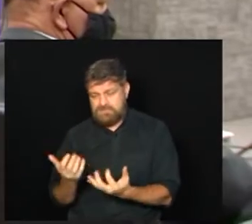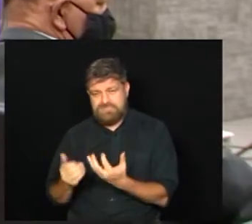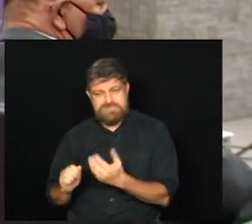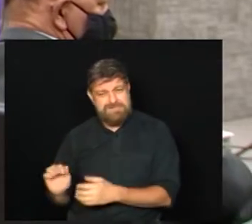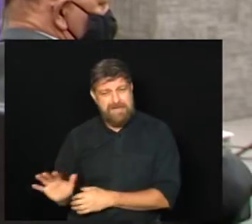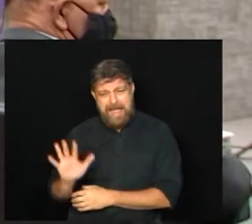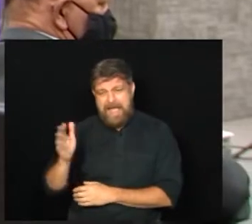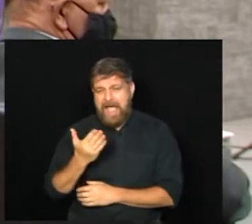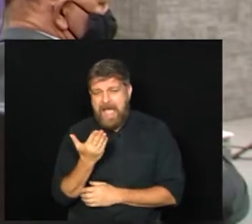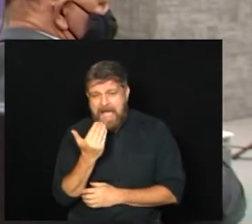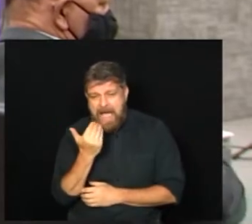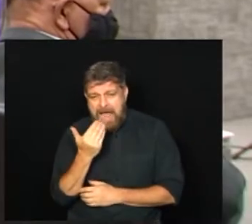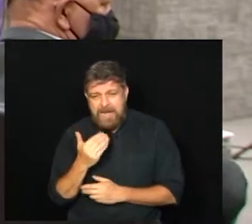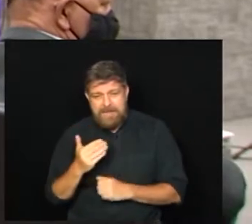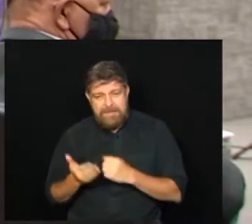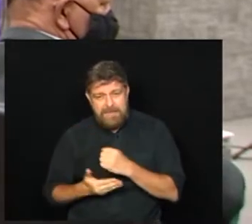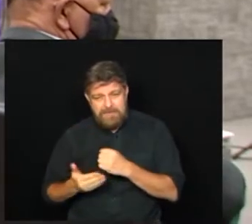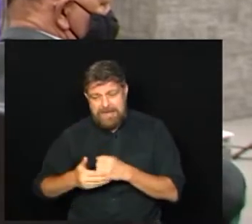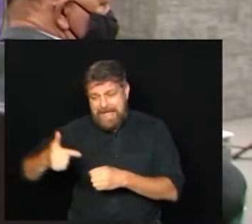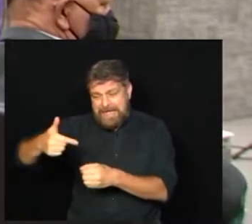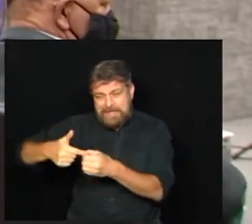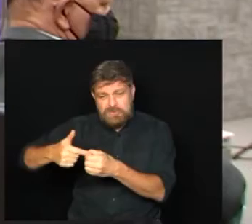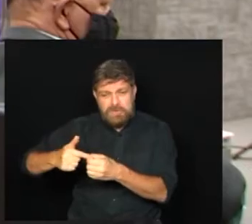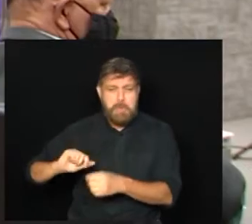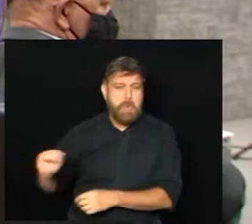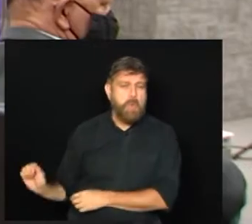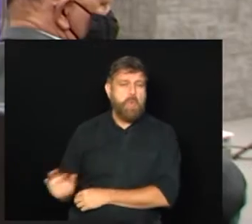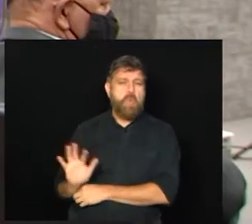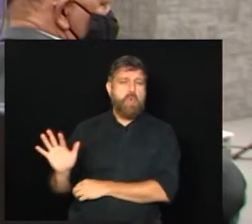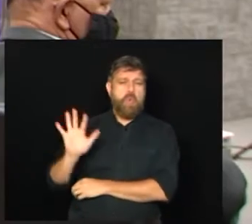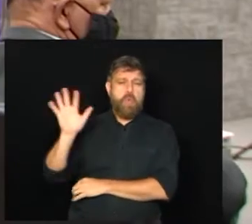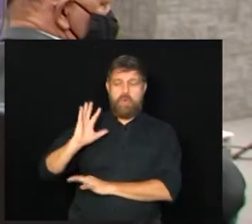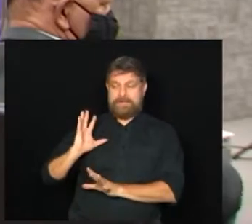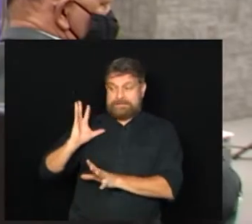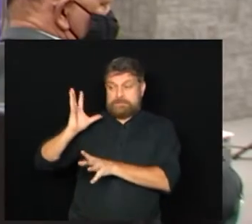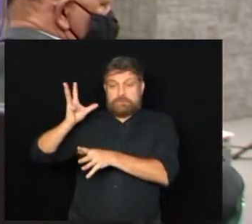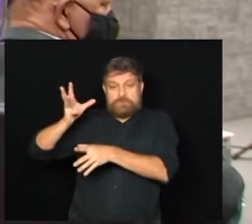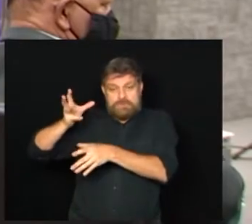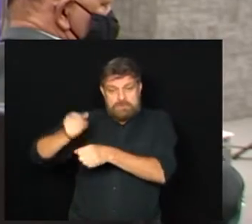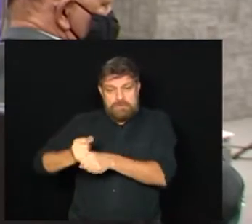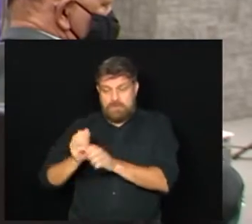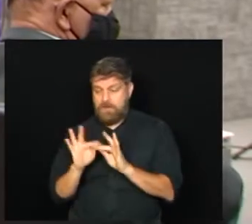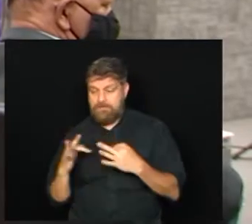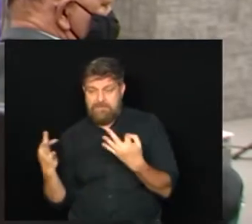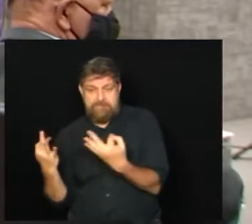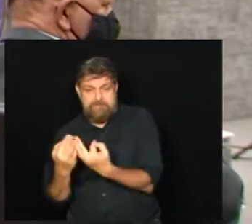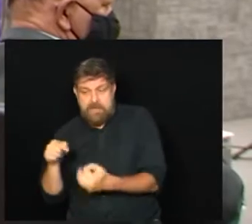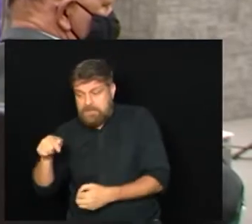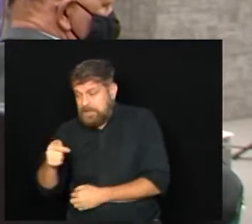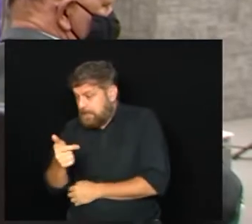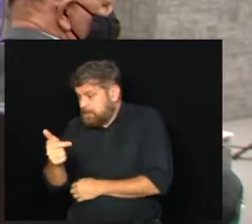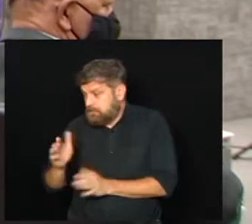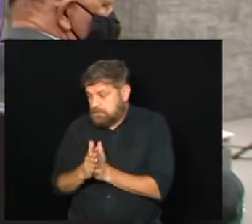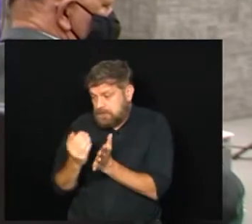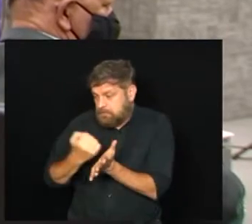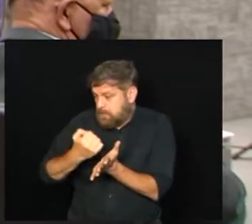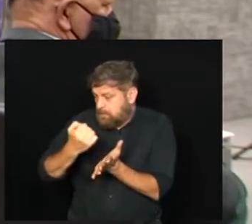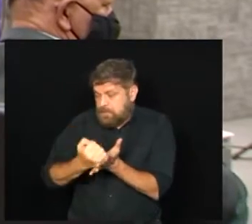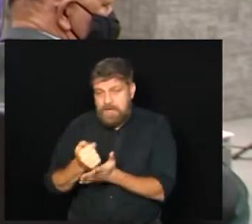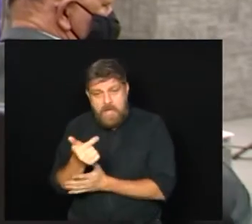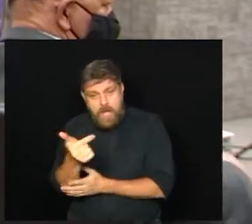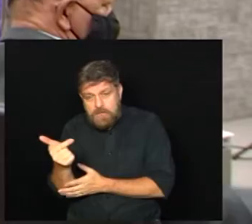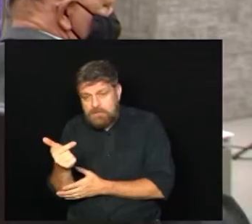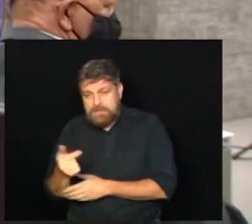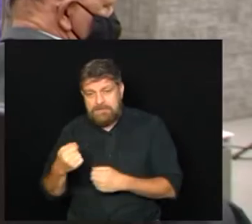alimentos básicos, do combustível. Então, todos esses custos, né, para uma família que não tem uma carteira assinada, que depende